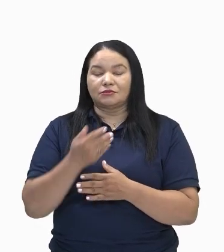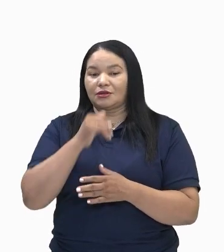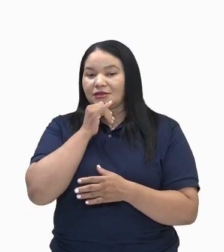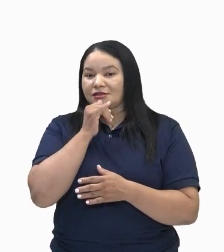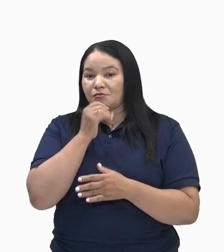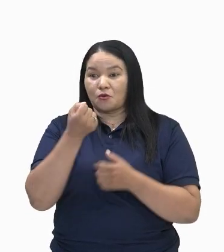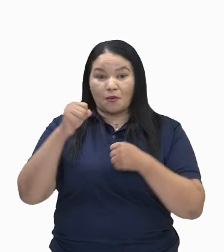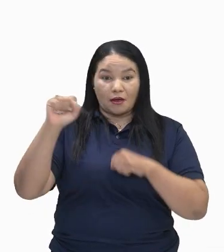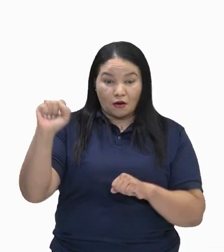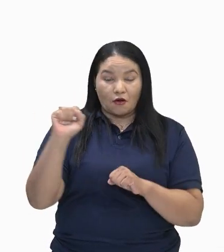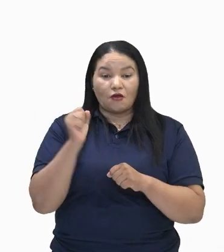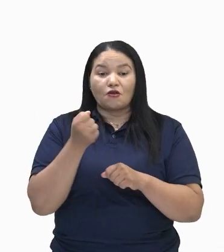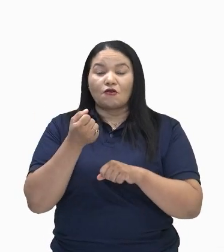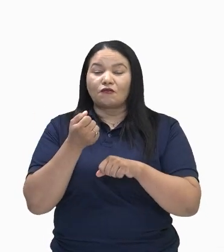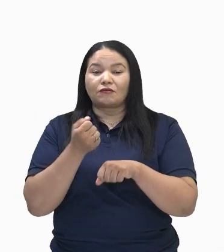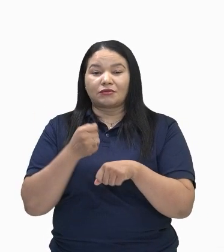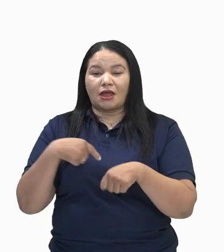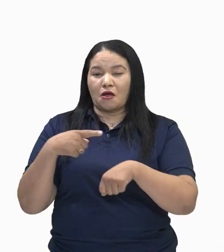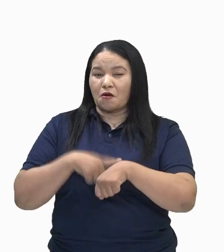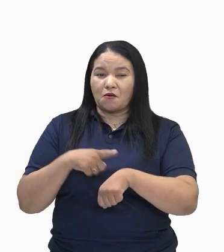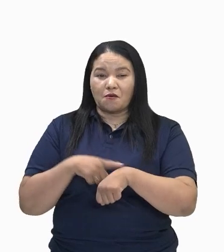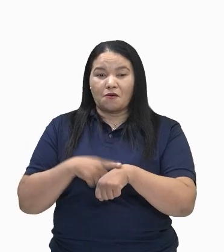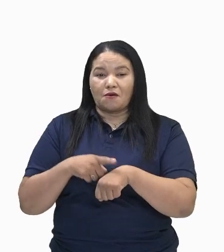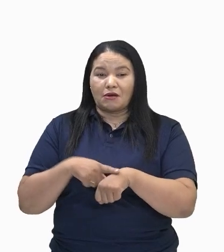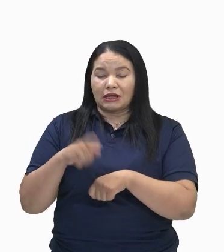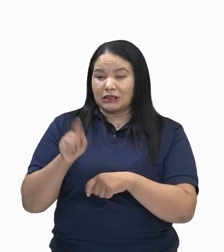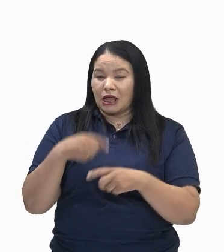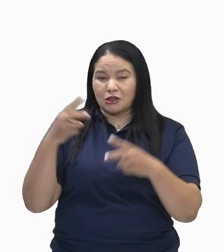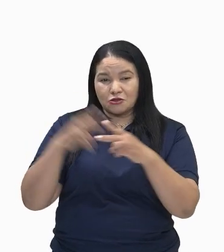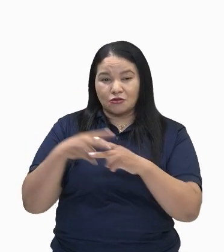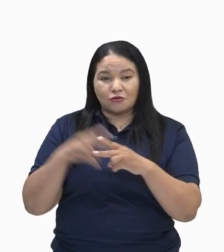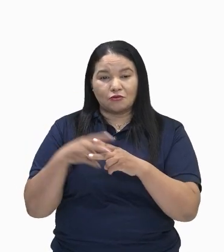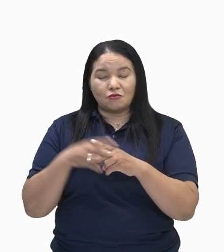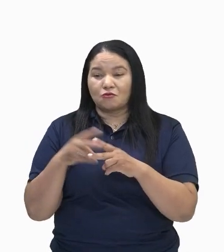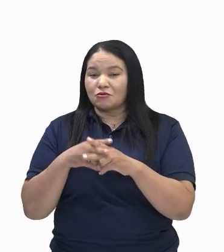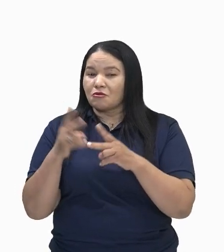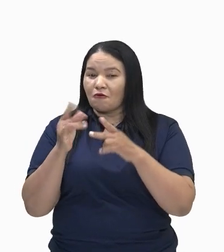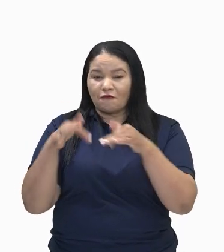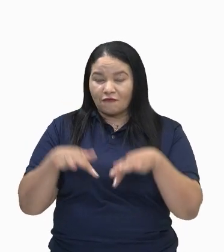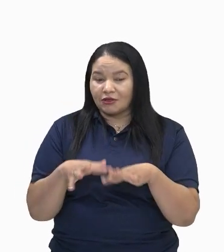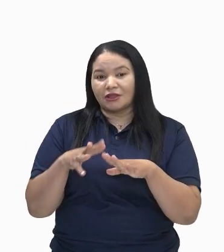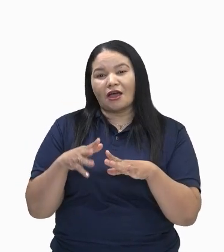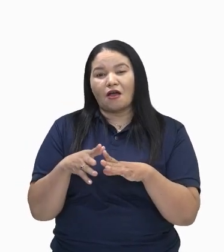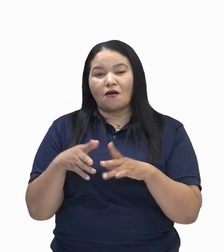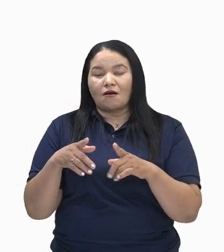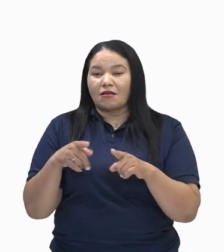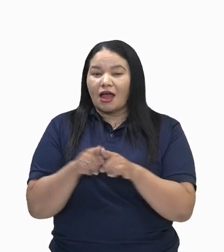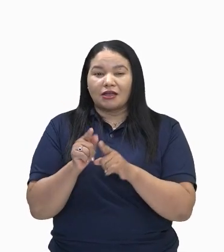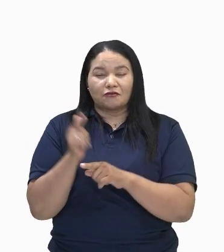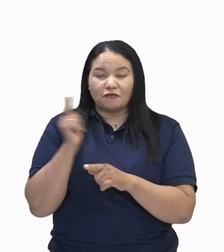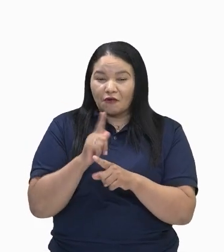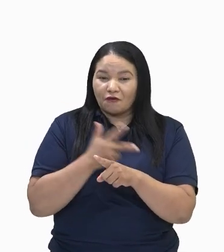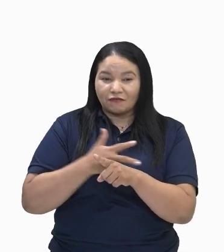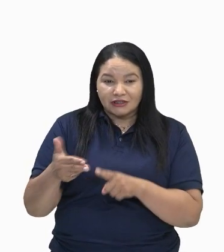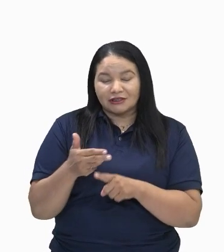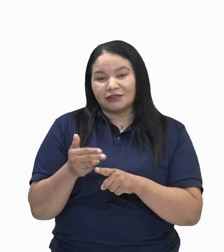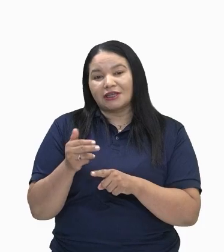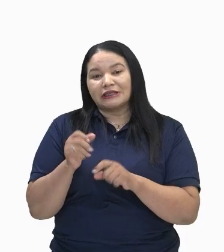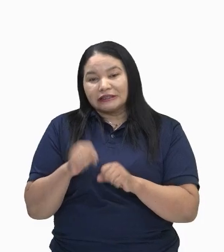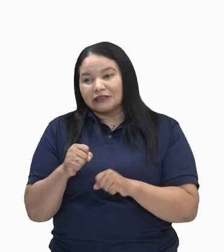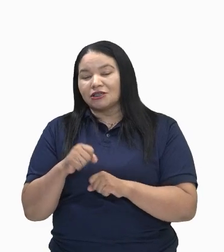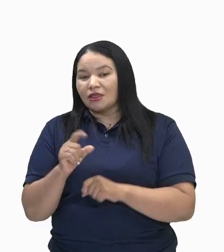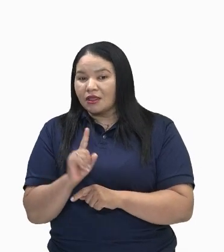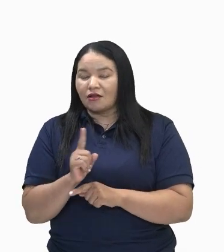na maioria das vezes, é a parte da batalha, da grande batalha, né? E aí, será que vai dar certo ou não? Então, o clímax é esse momento de